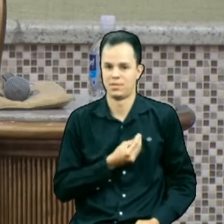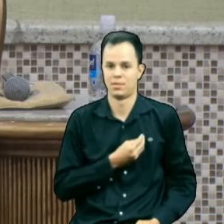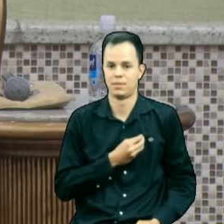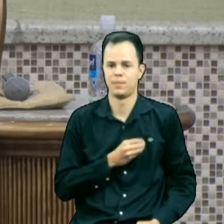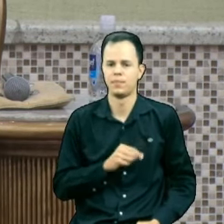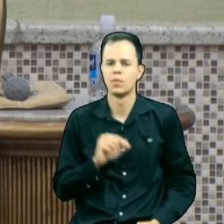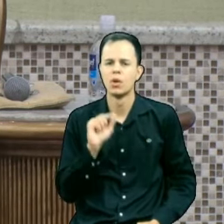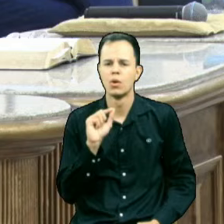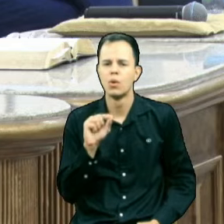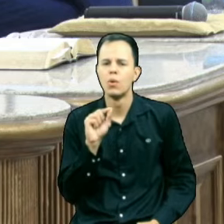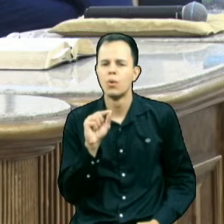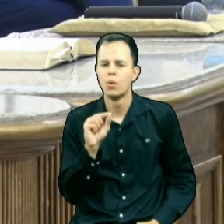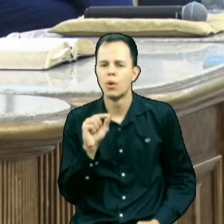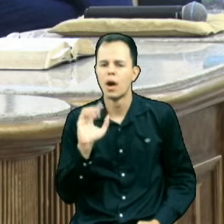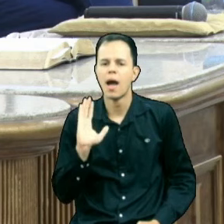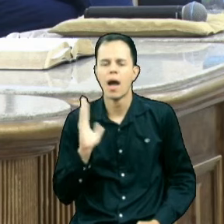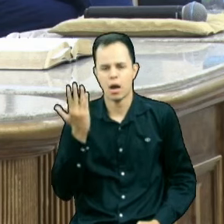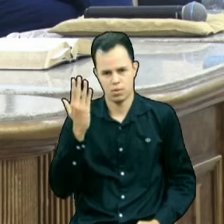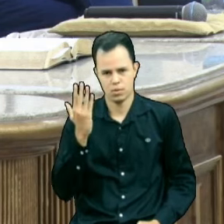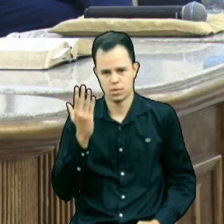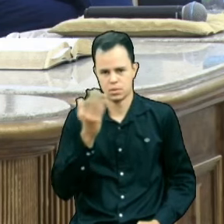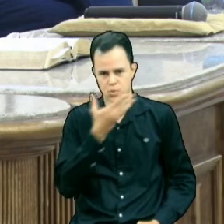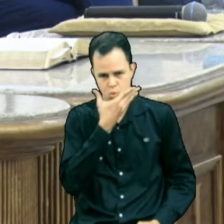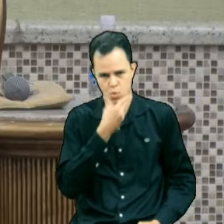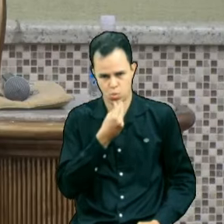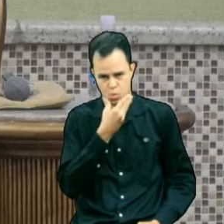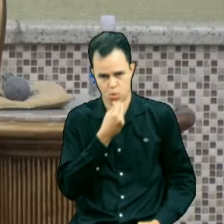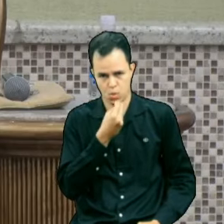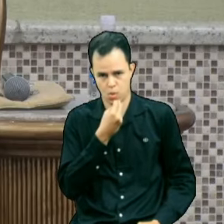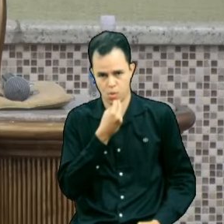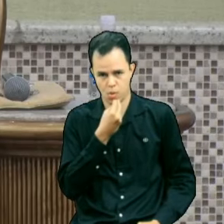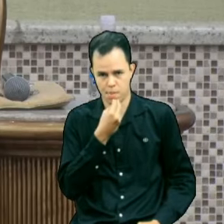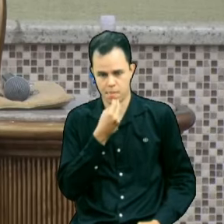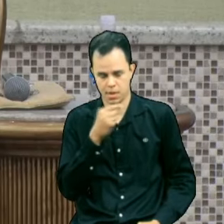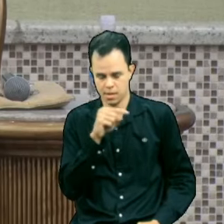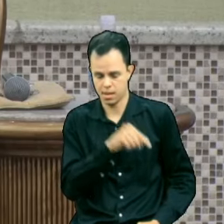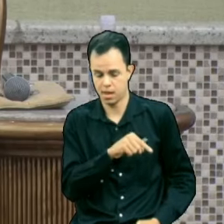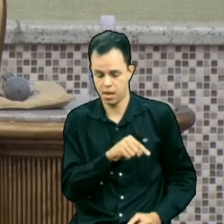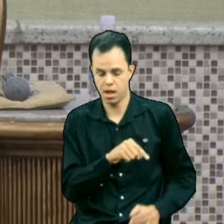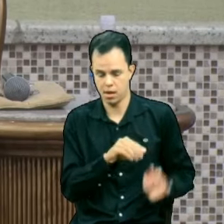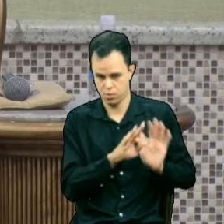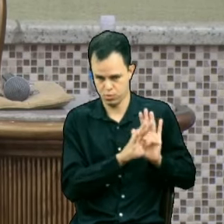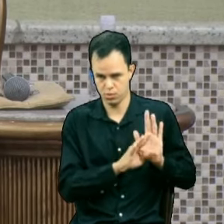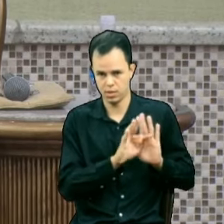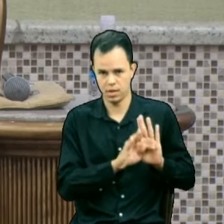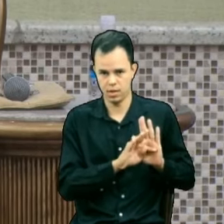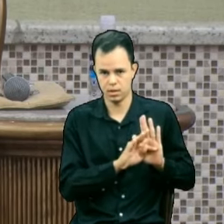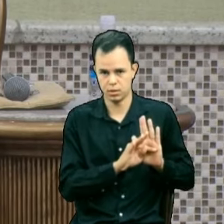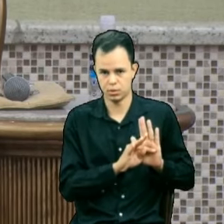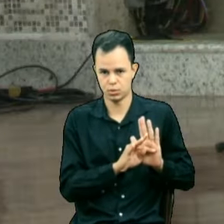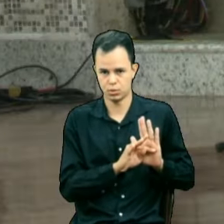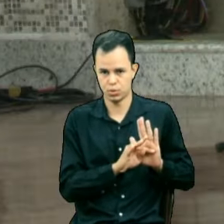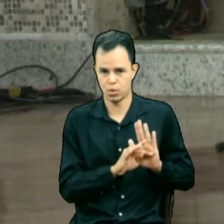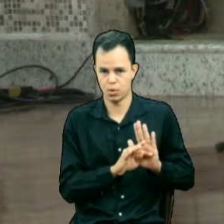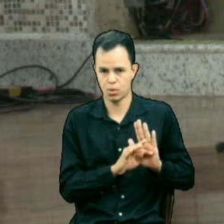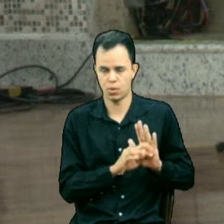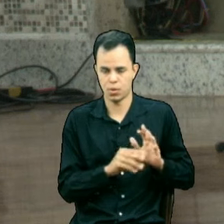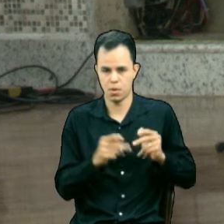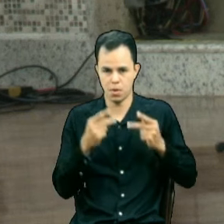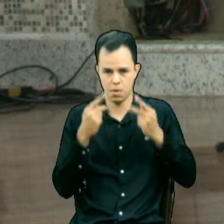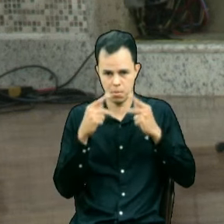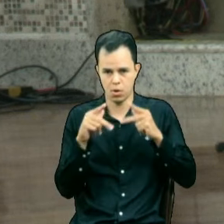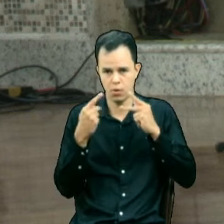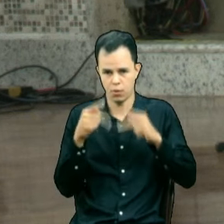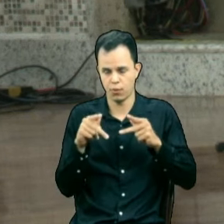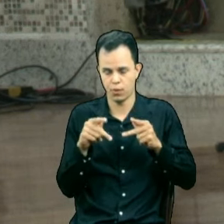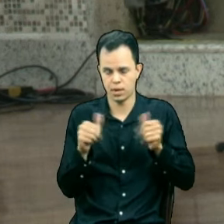quando esse homem pega algo para medir aqui e chama o profeta naquela visão para acompanhá-lo né